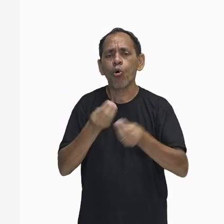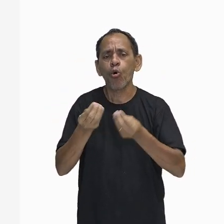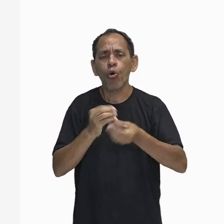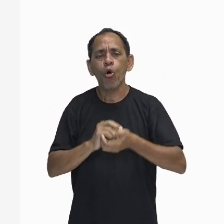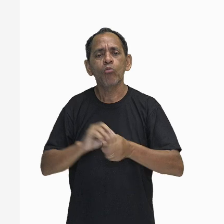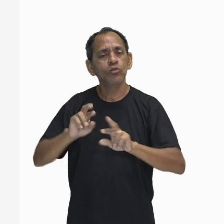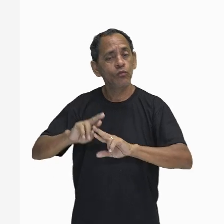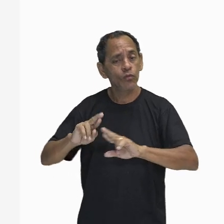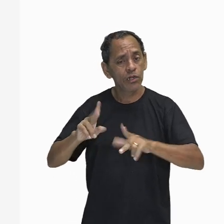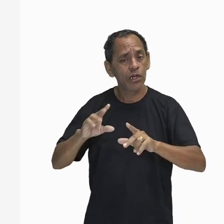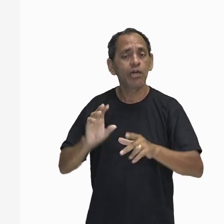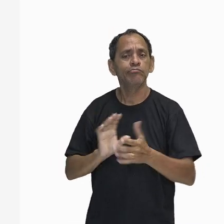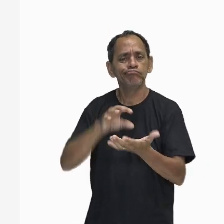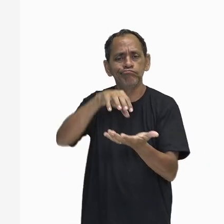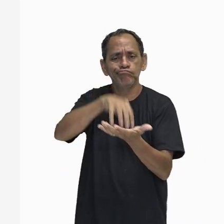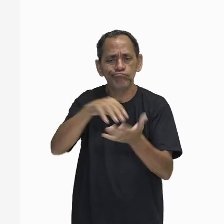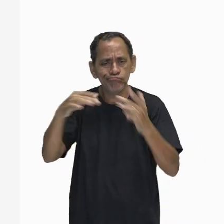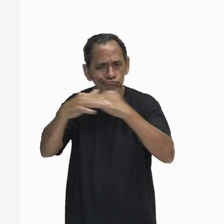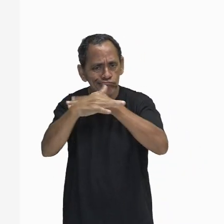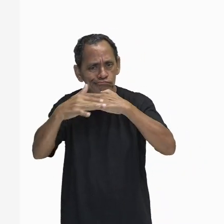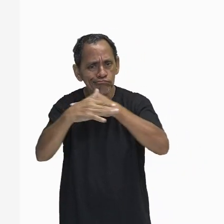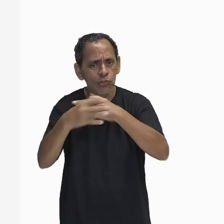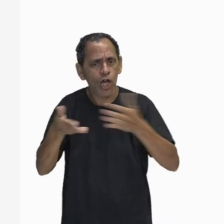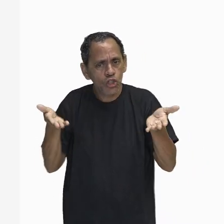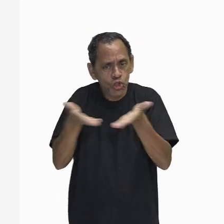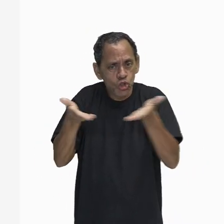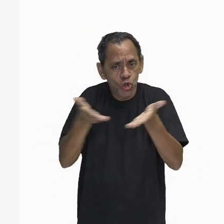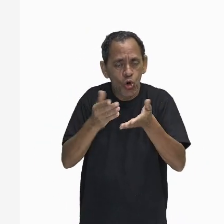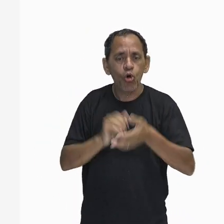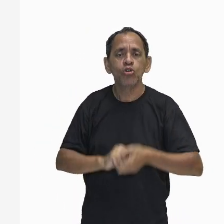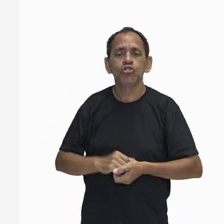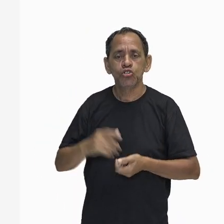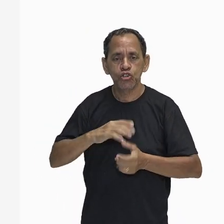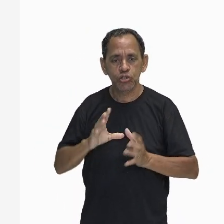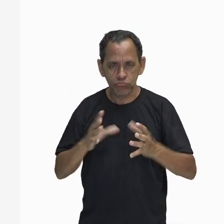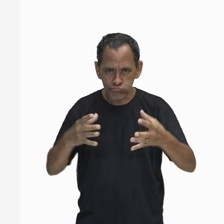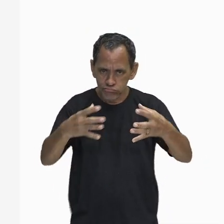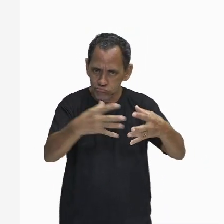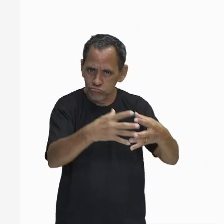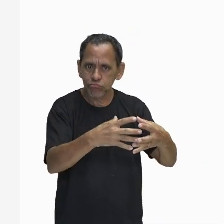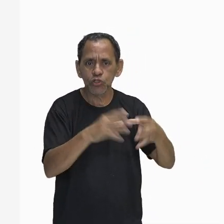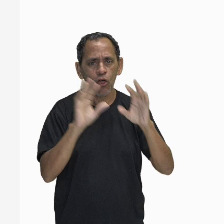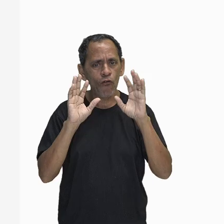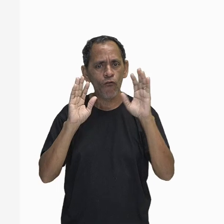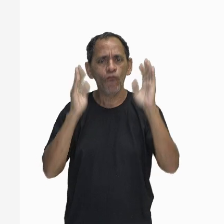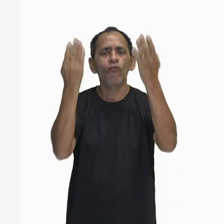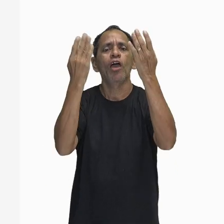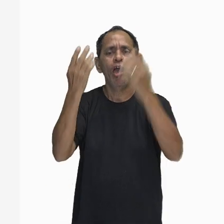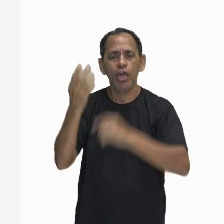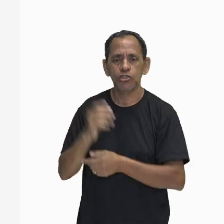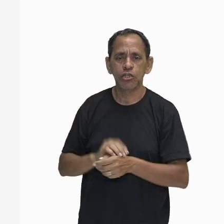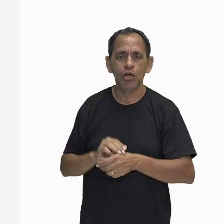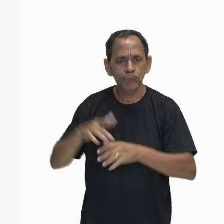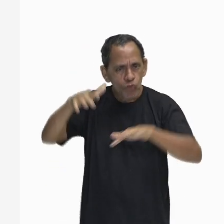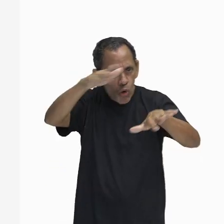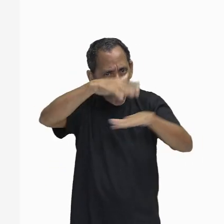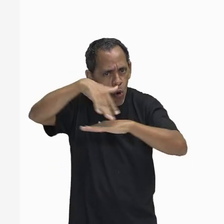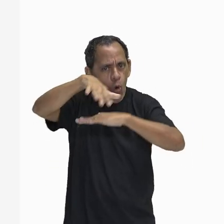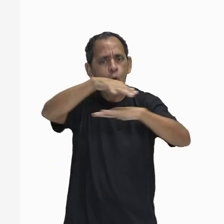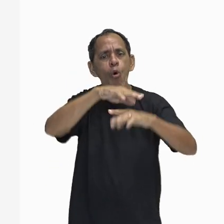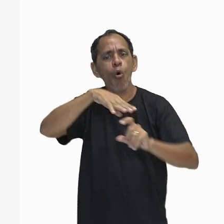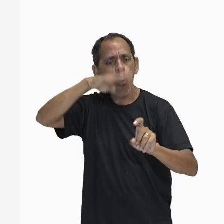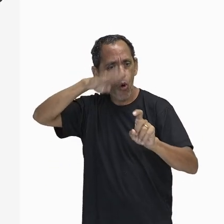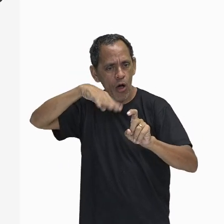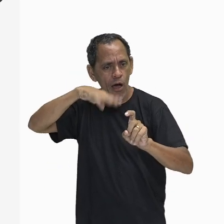cidades de hoje. Era um espaço de decisão coletiva, de festividade e de culto comum a